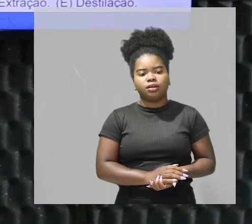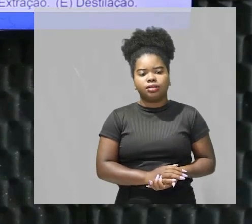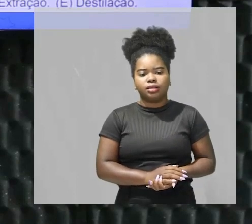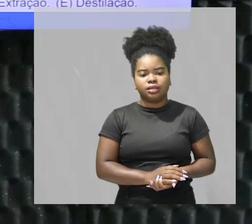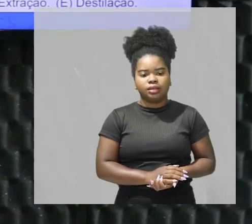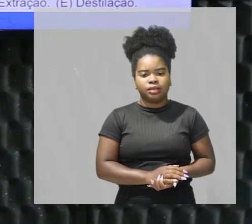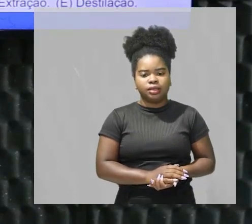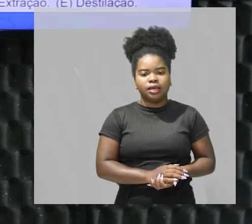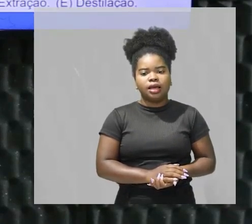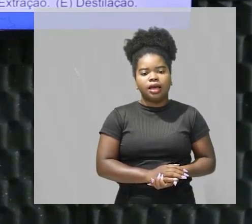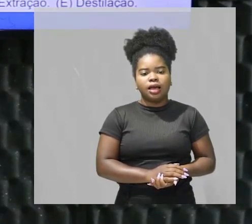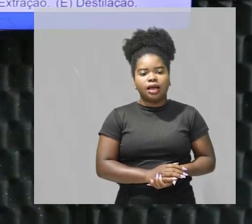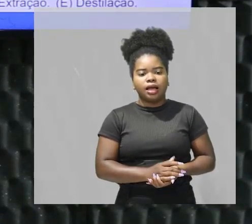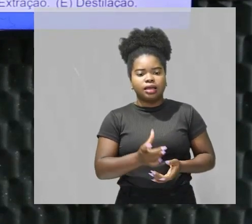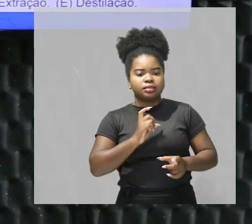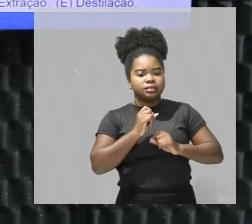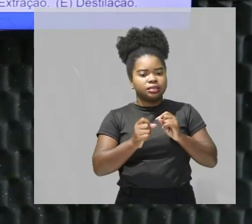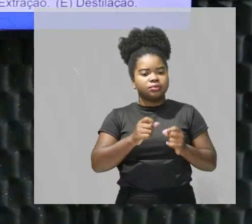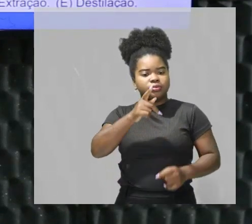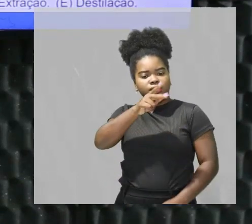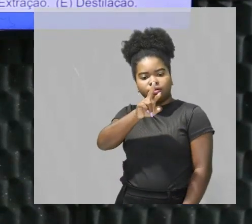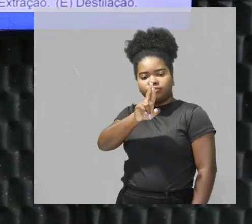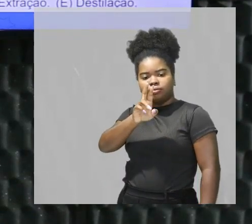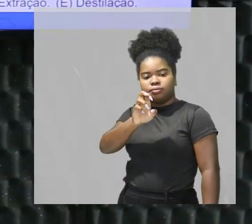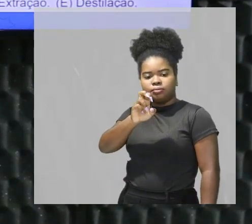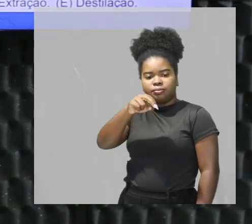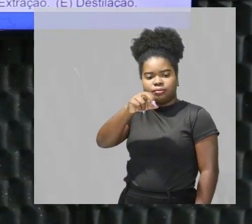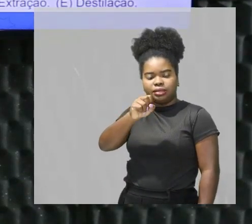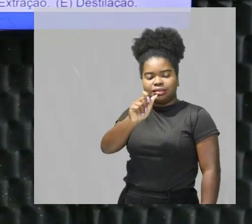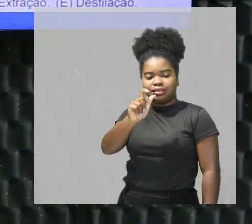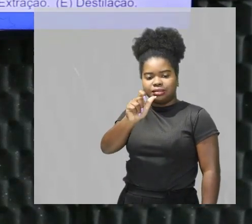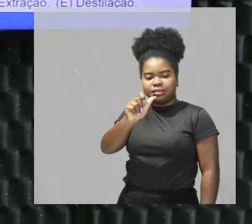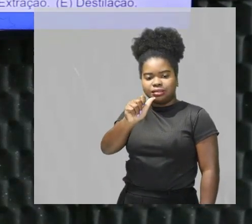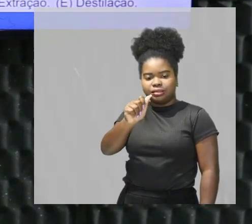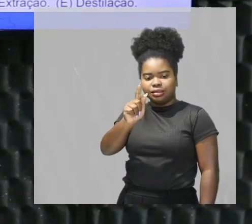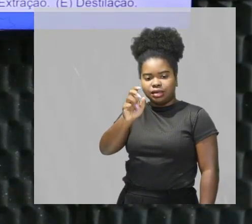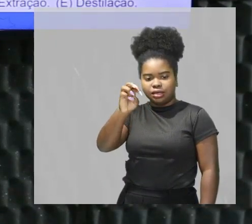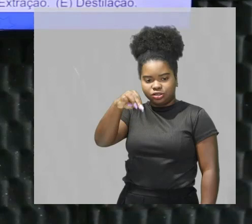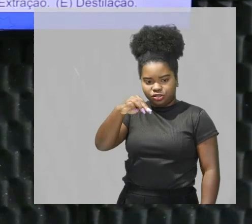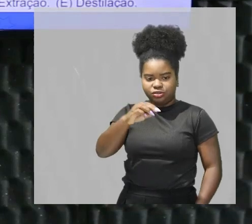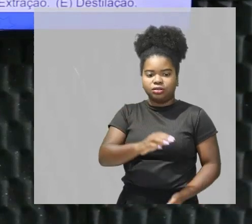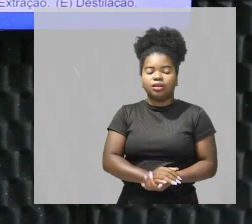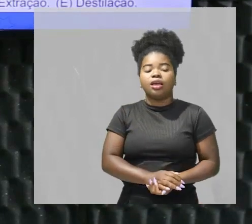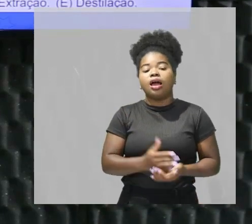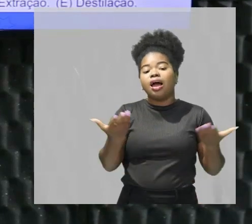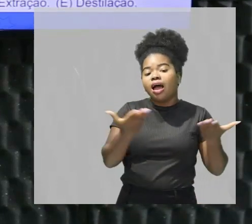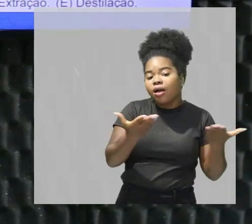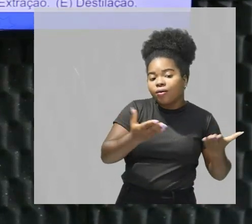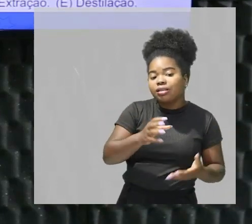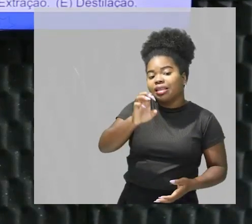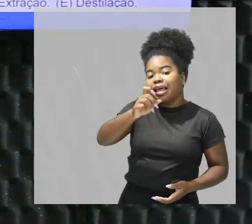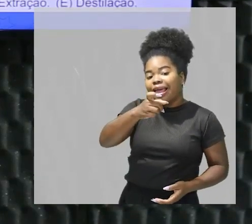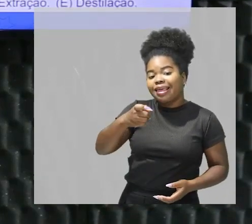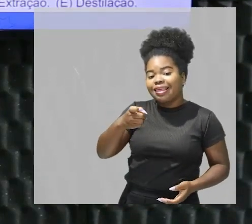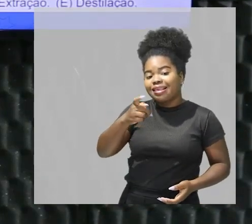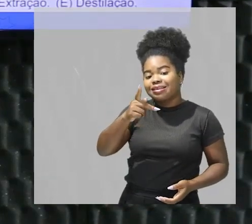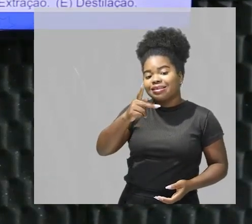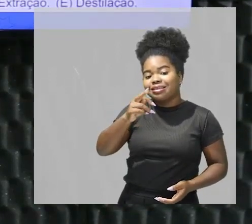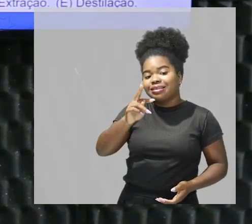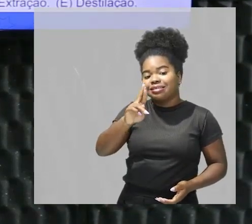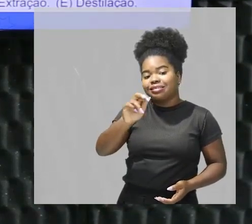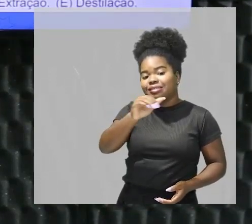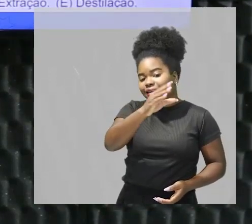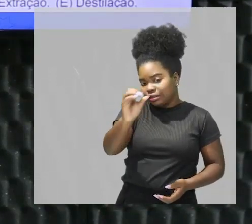tudo bem? Aí, turminha, olha só. Extração. A extração,